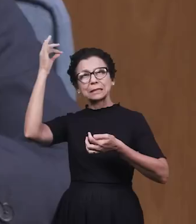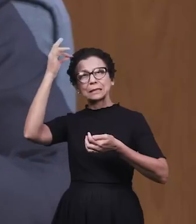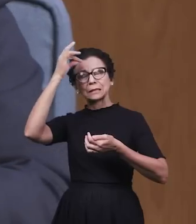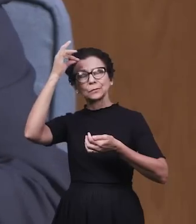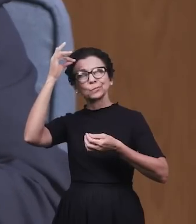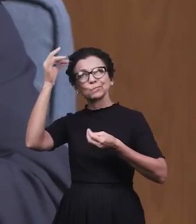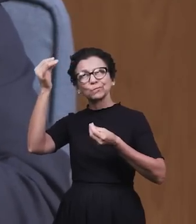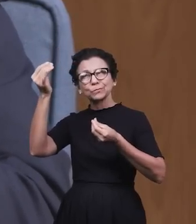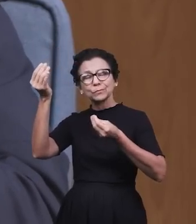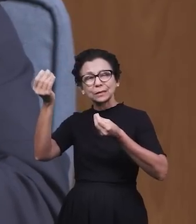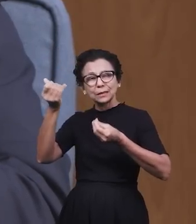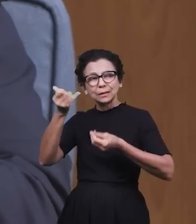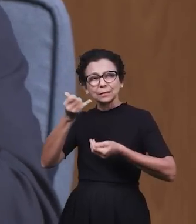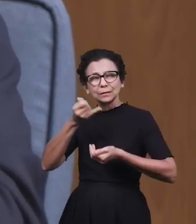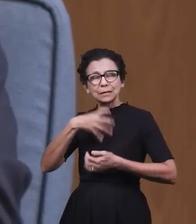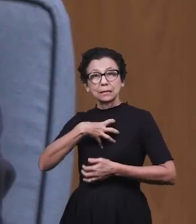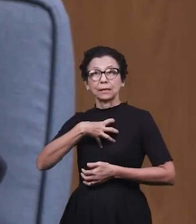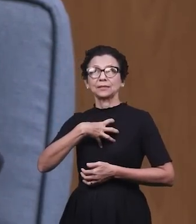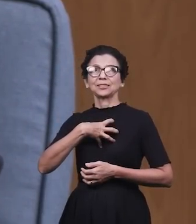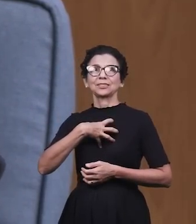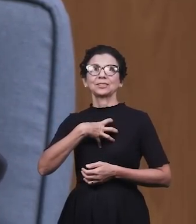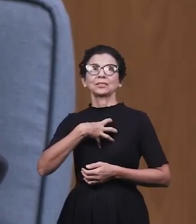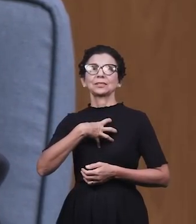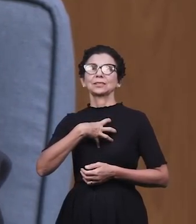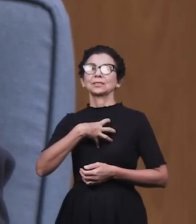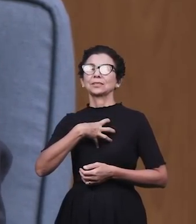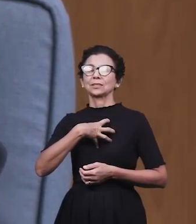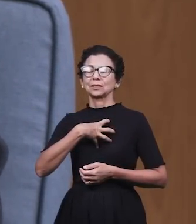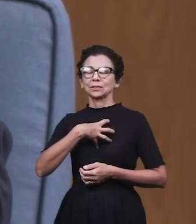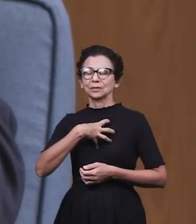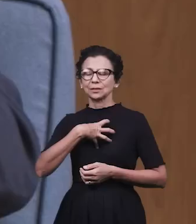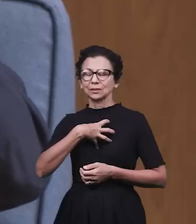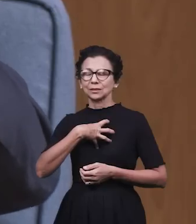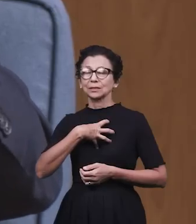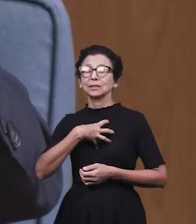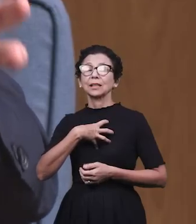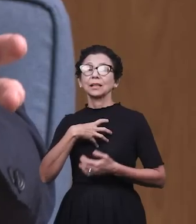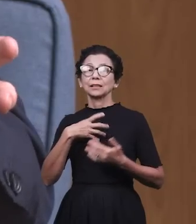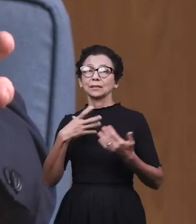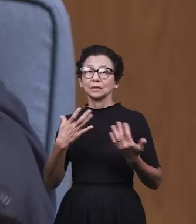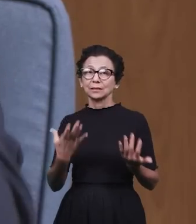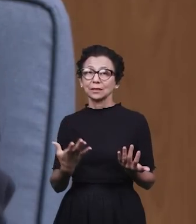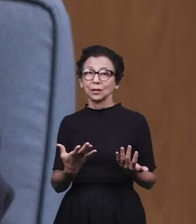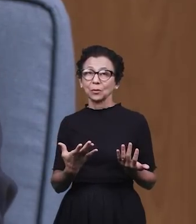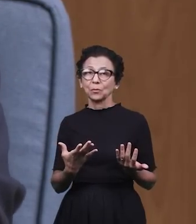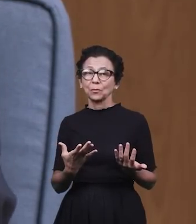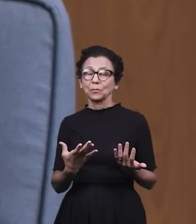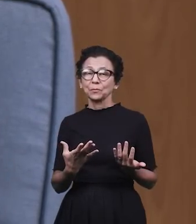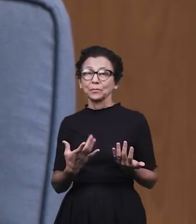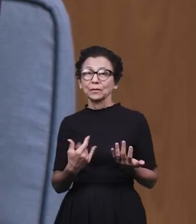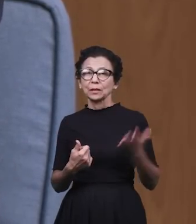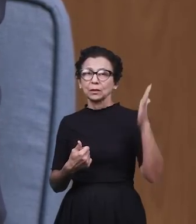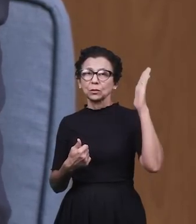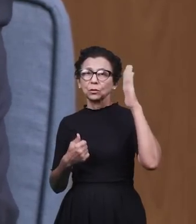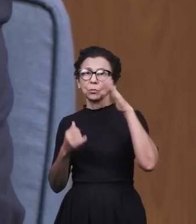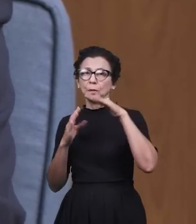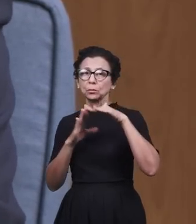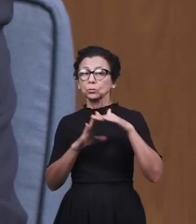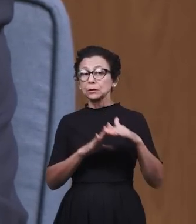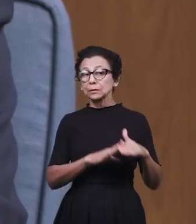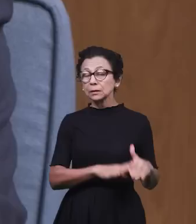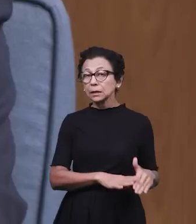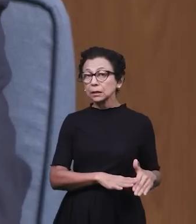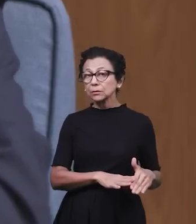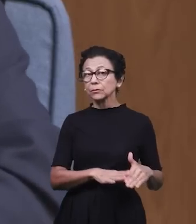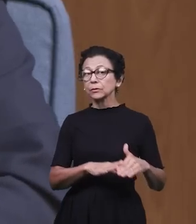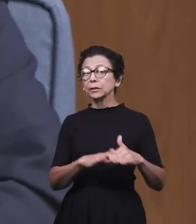ela vem até nós. E a voz do Senhor nos livra dos perigos, nos alerta. Ser